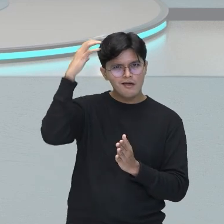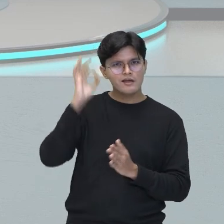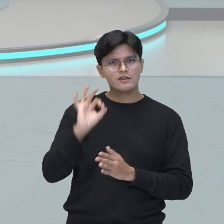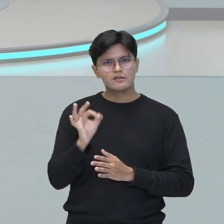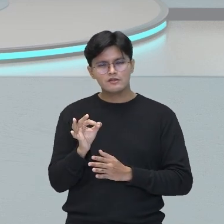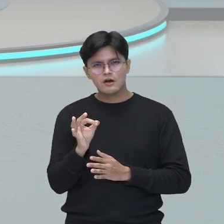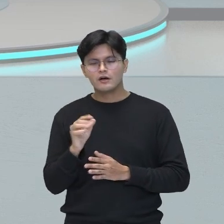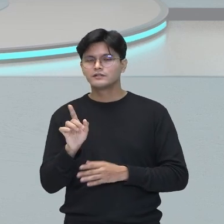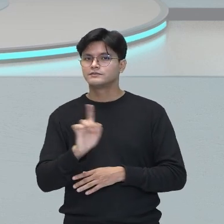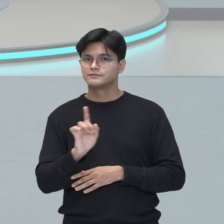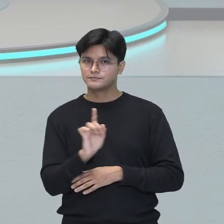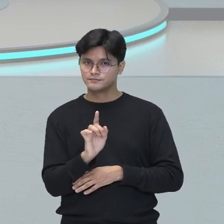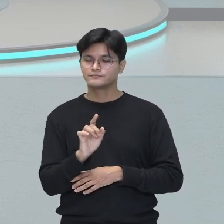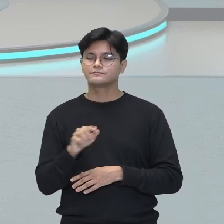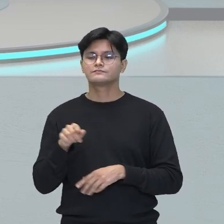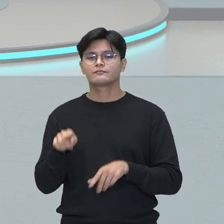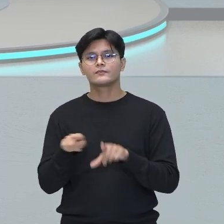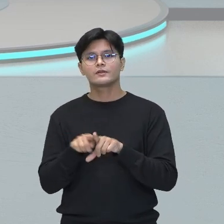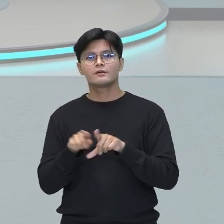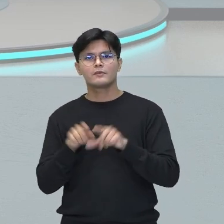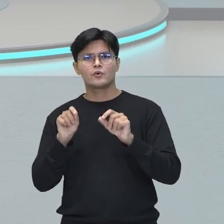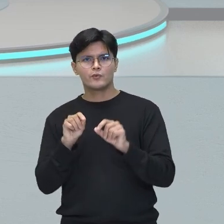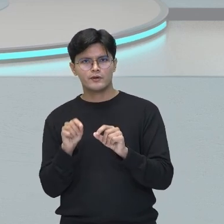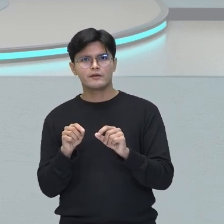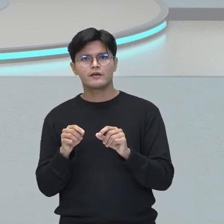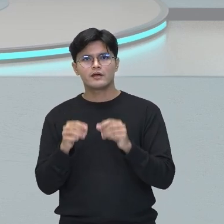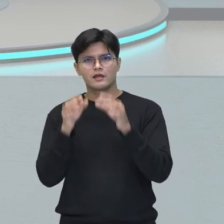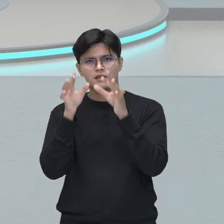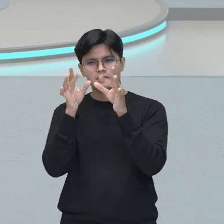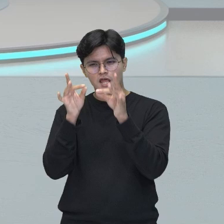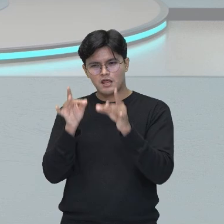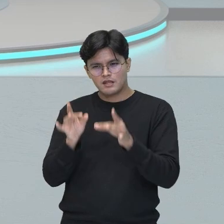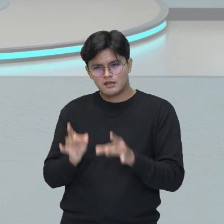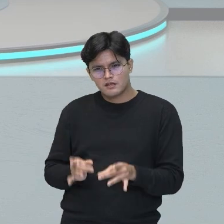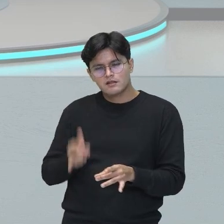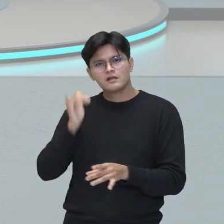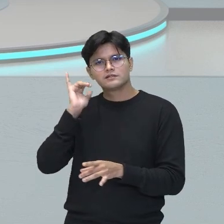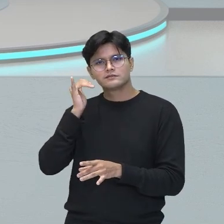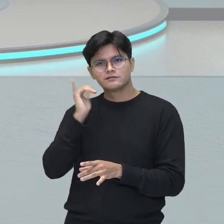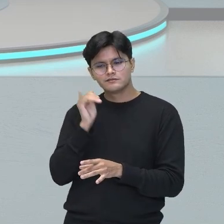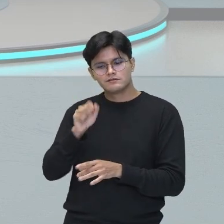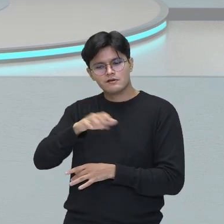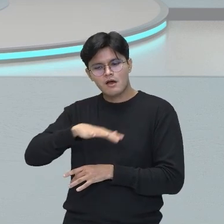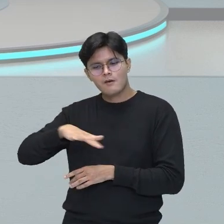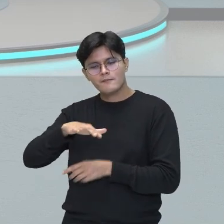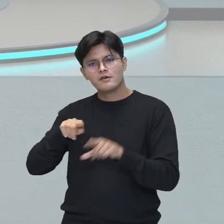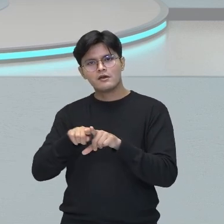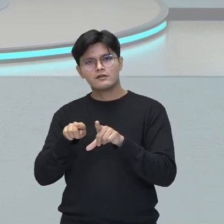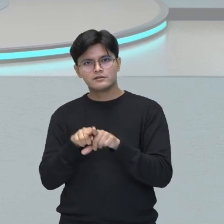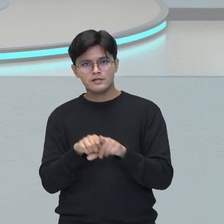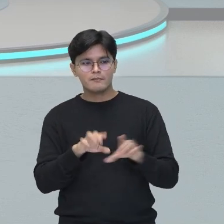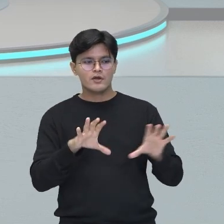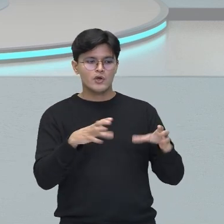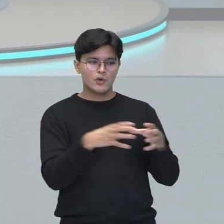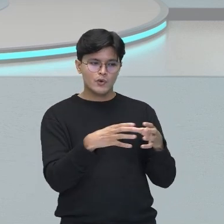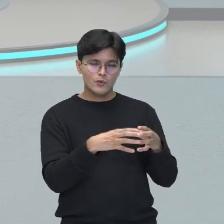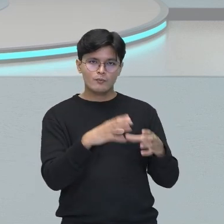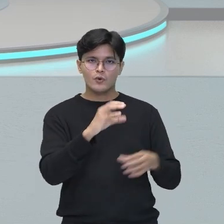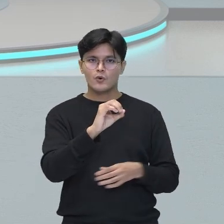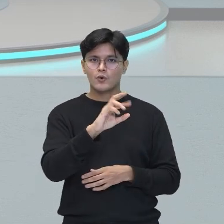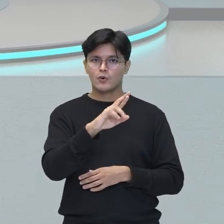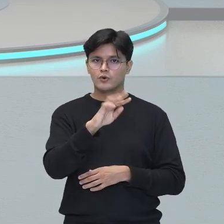Época fez descrições detalhadas não só do ambiente da corte mas também